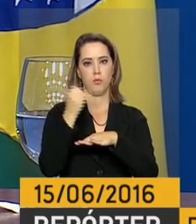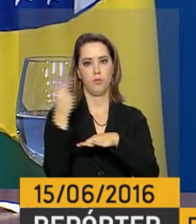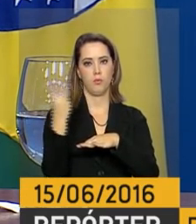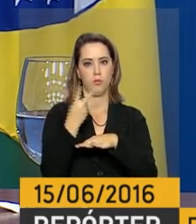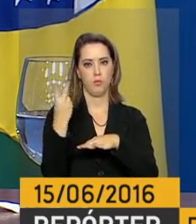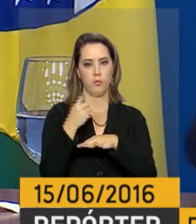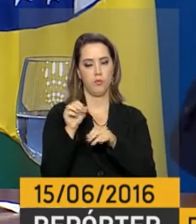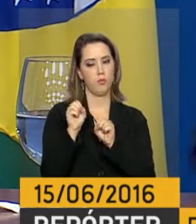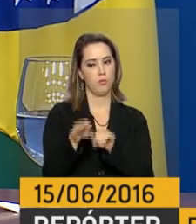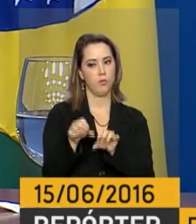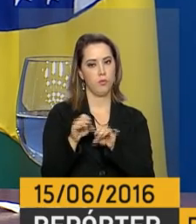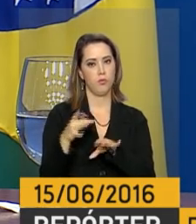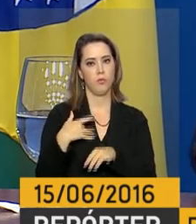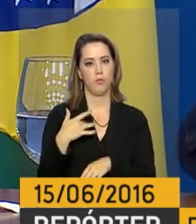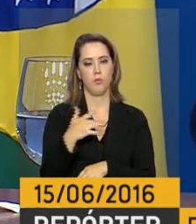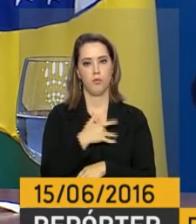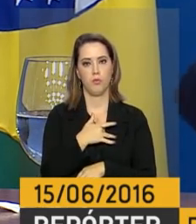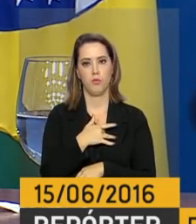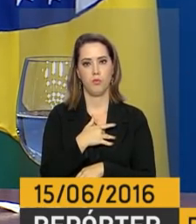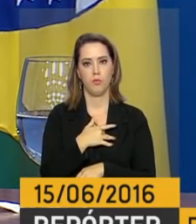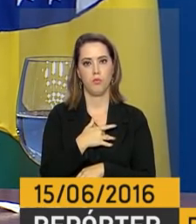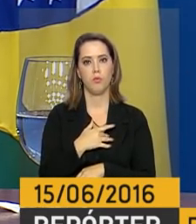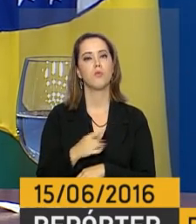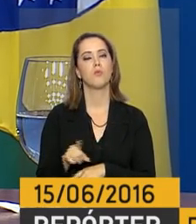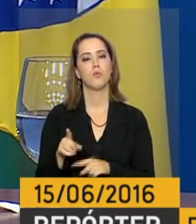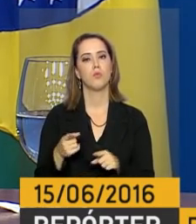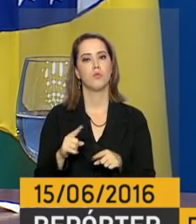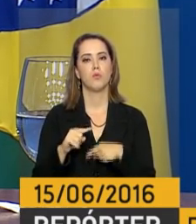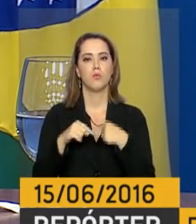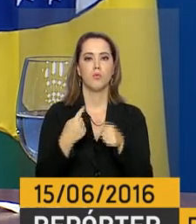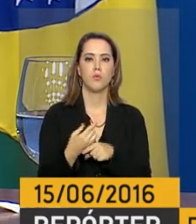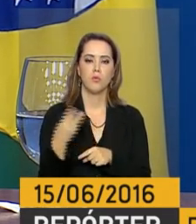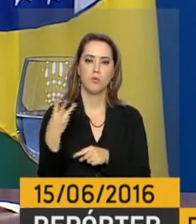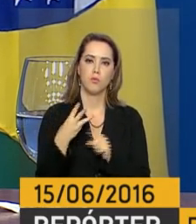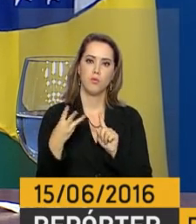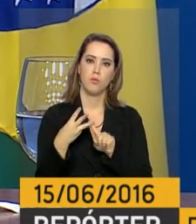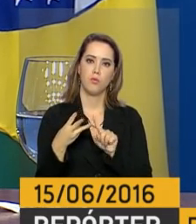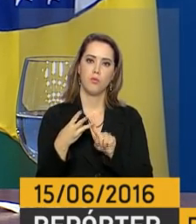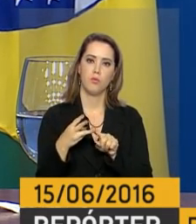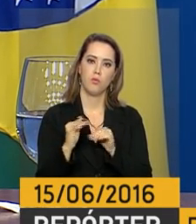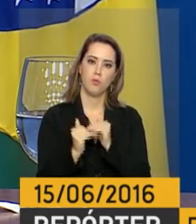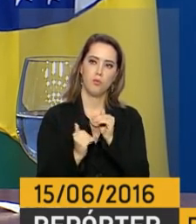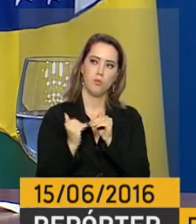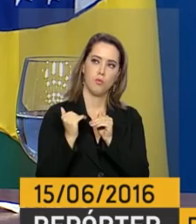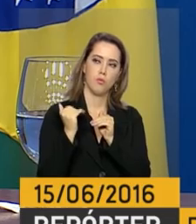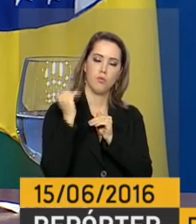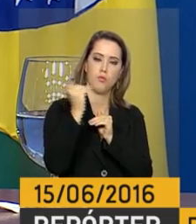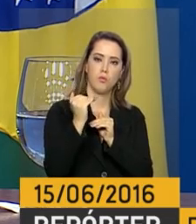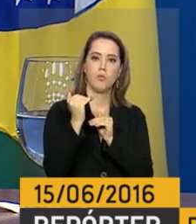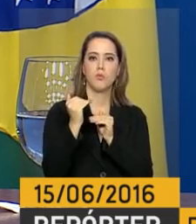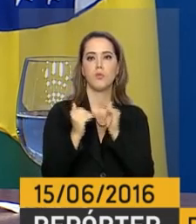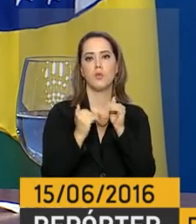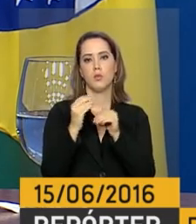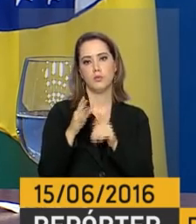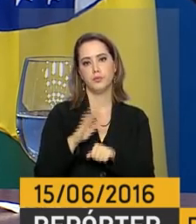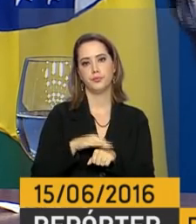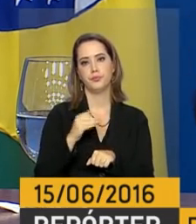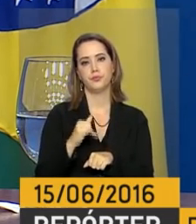itens, os dois maiores itens e vamos deixar o terceiro maior item e outros itens